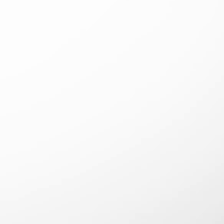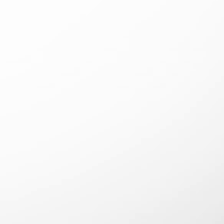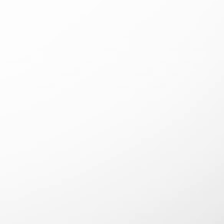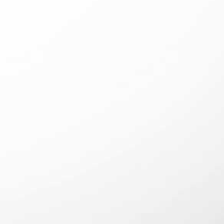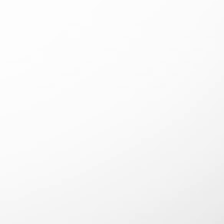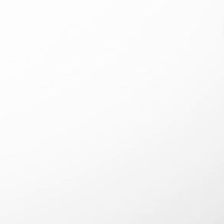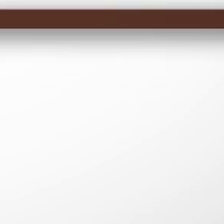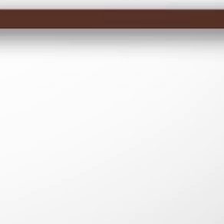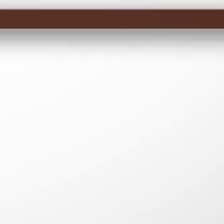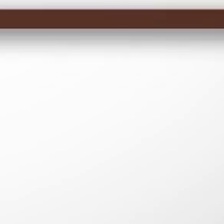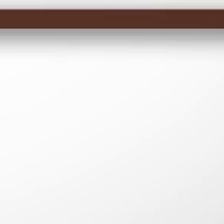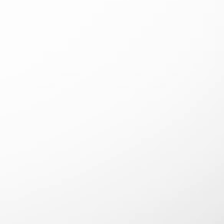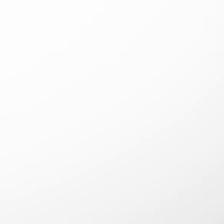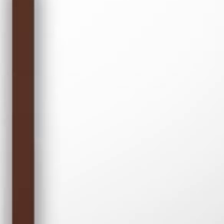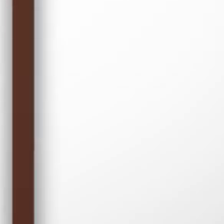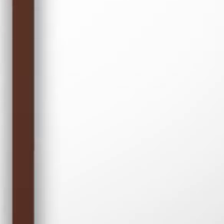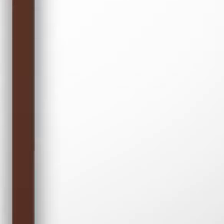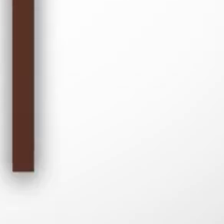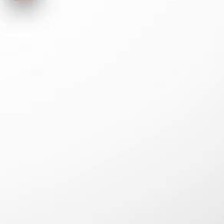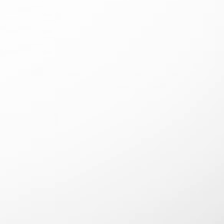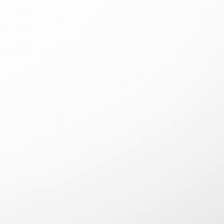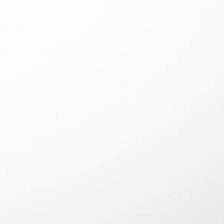E aí